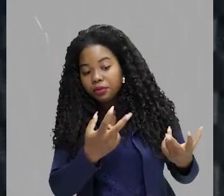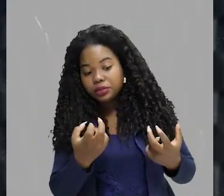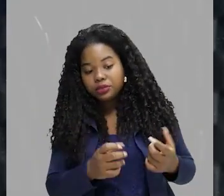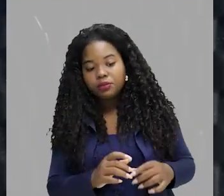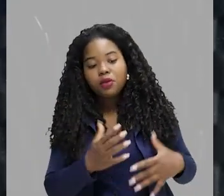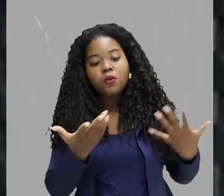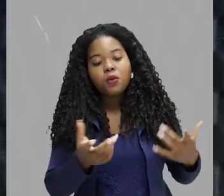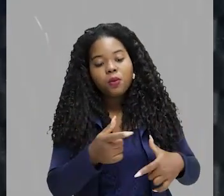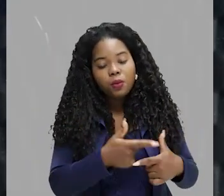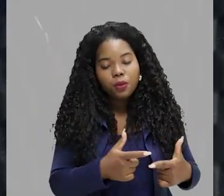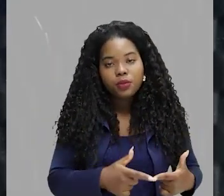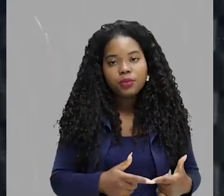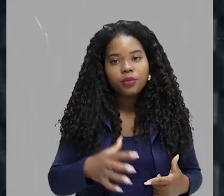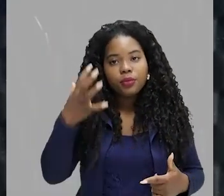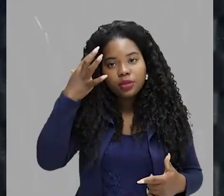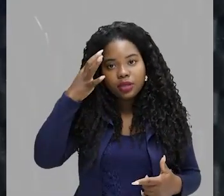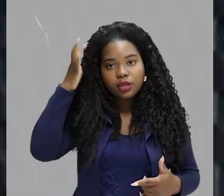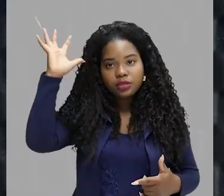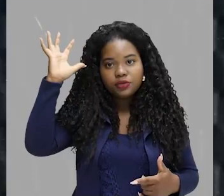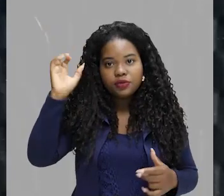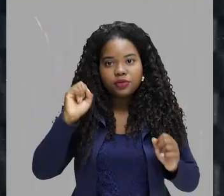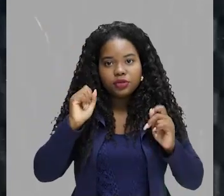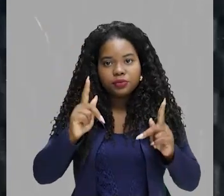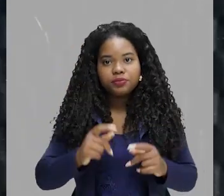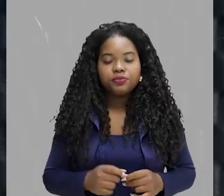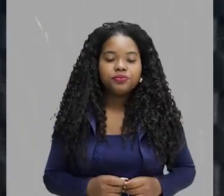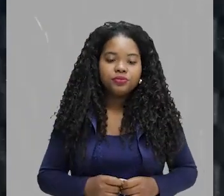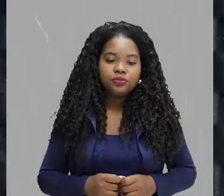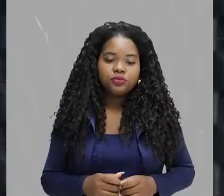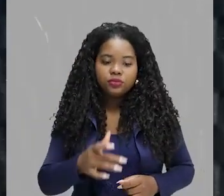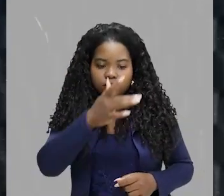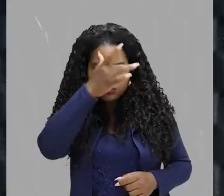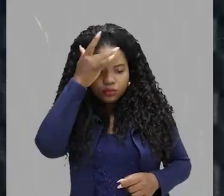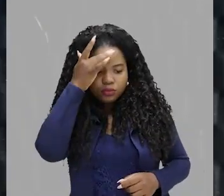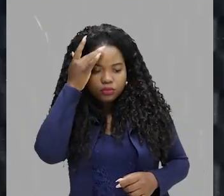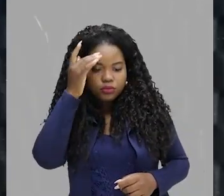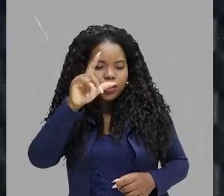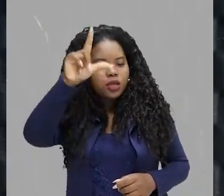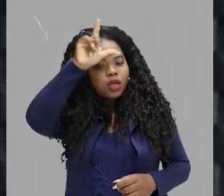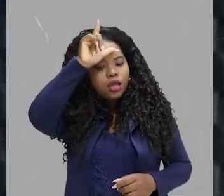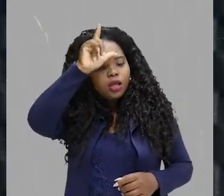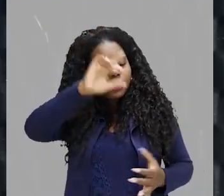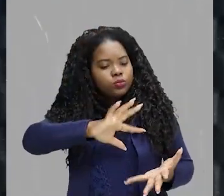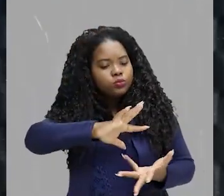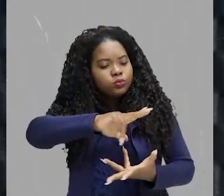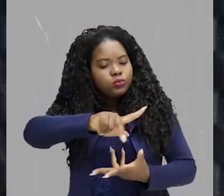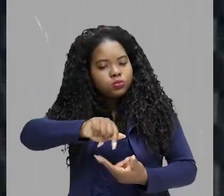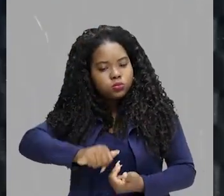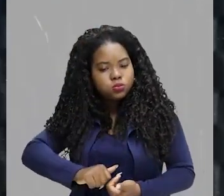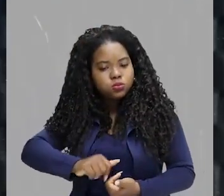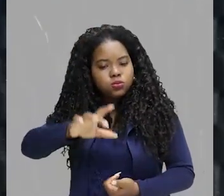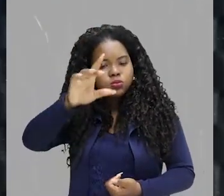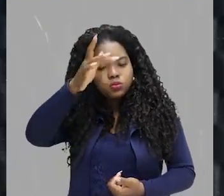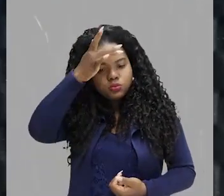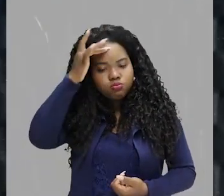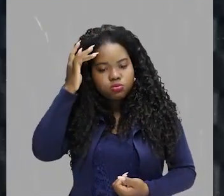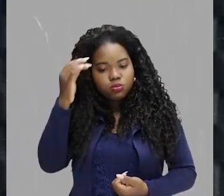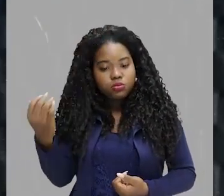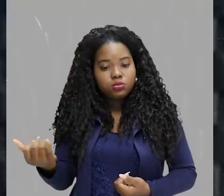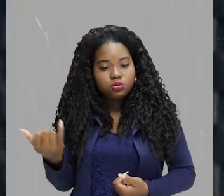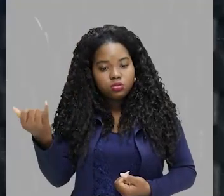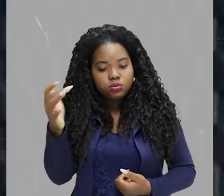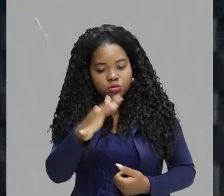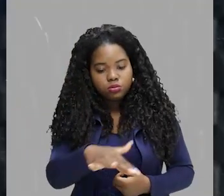assim, o Clube de Roma foi o momento onde as pessoas que eram líderes mundiais e pessoas de muita importância em áreas